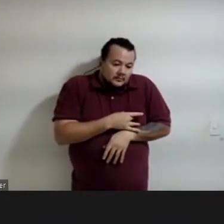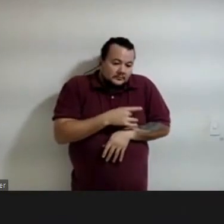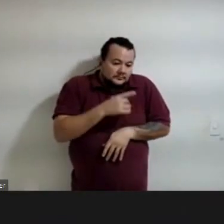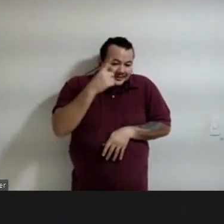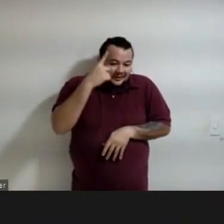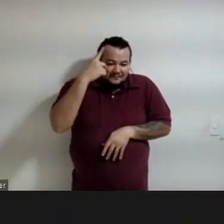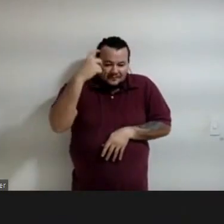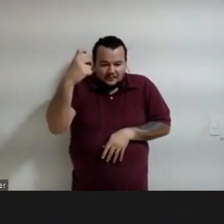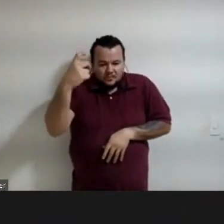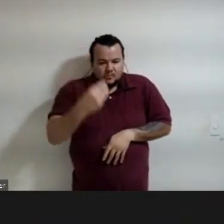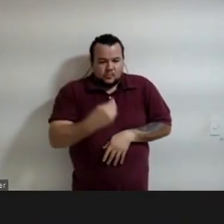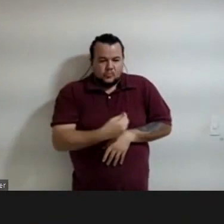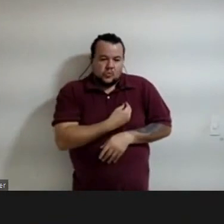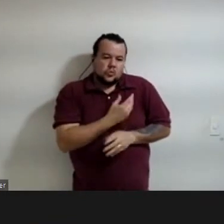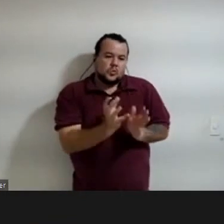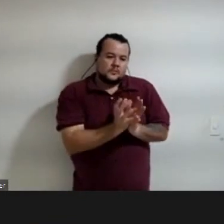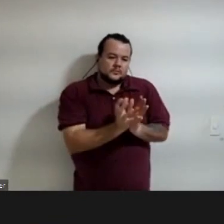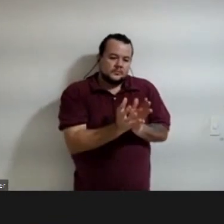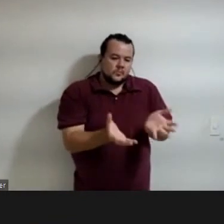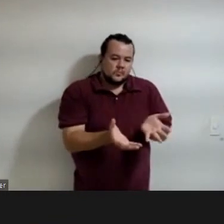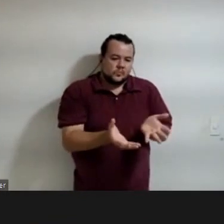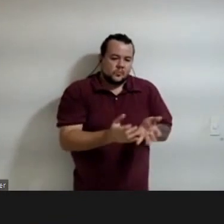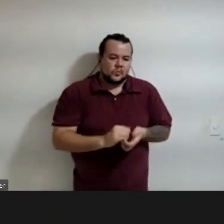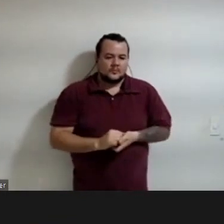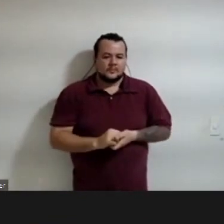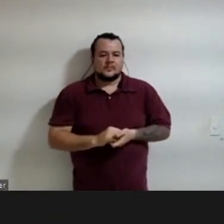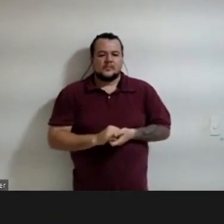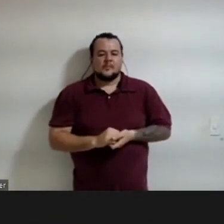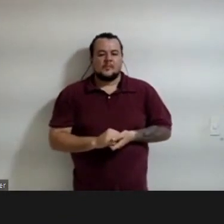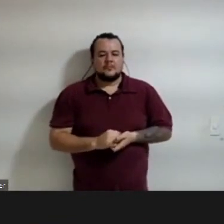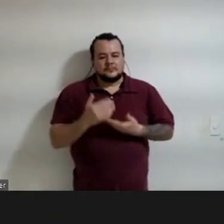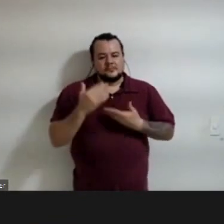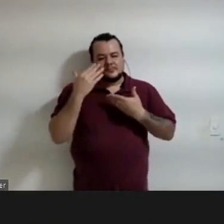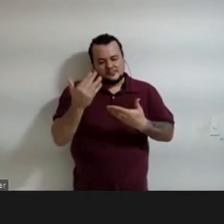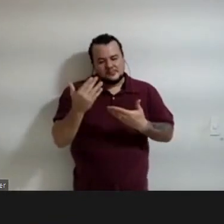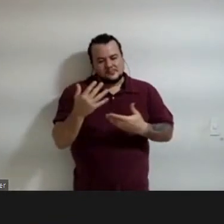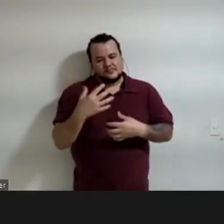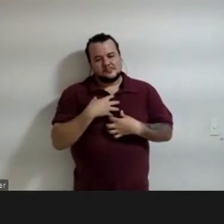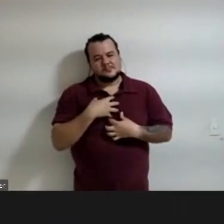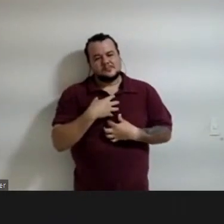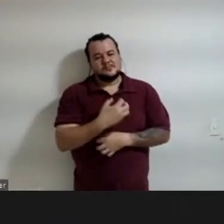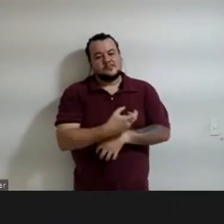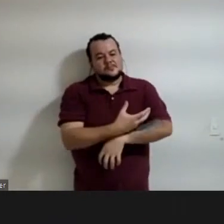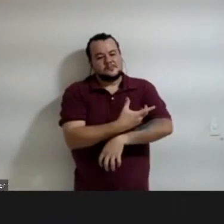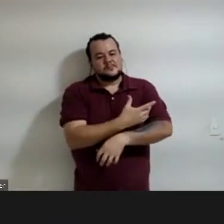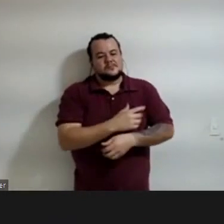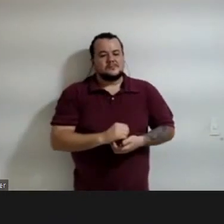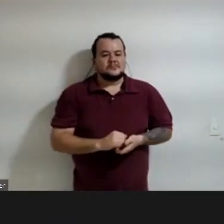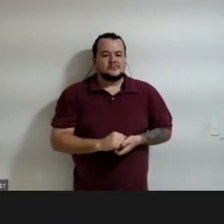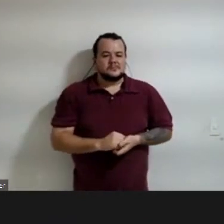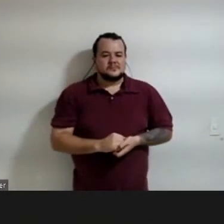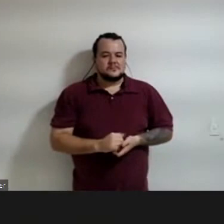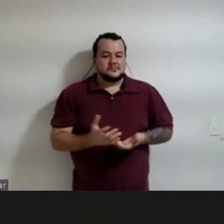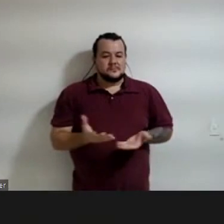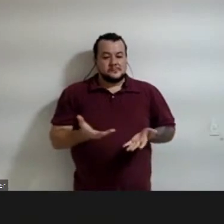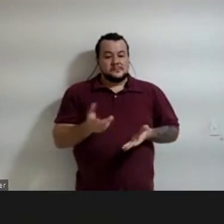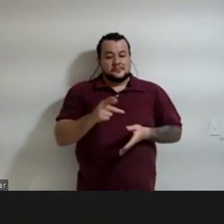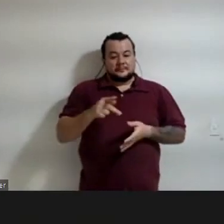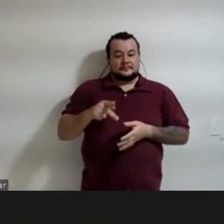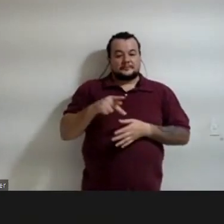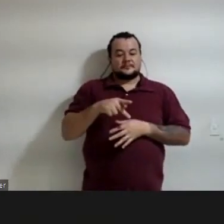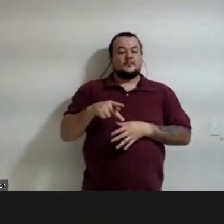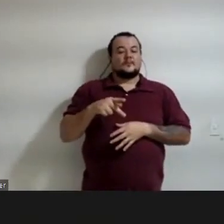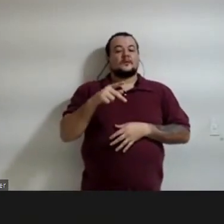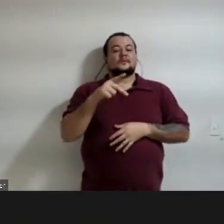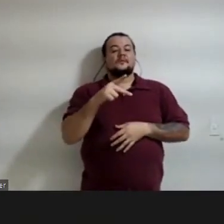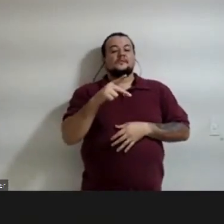coletivamente. Obrigada, foi realmente muito emocionante. Agora eu chamo o professor Pedro Paulo Palazzo